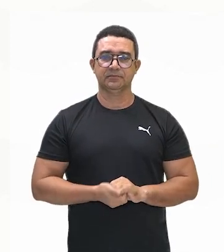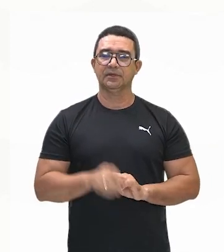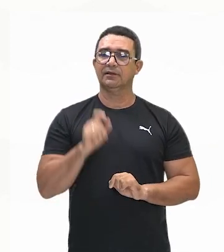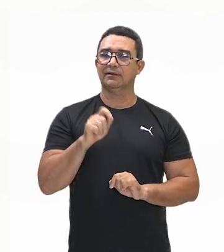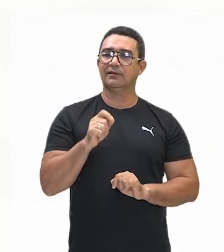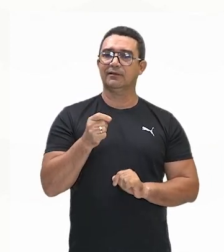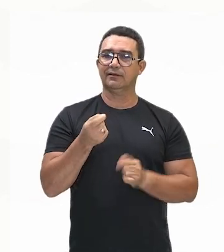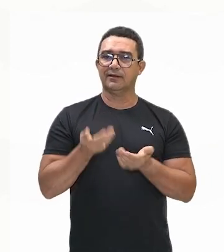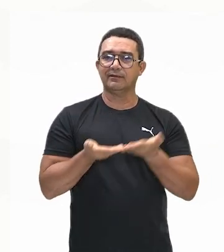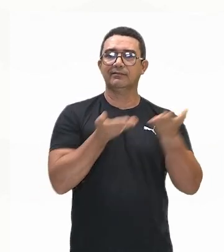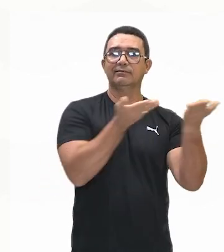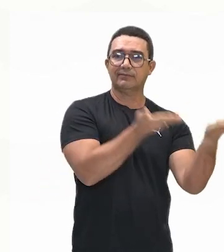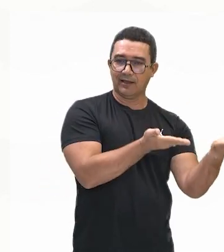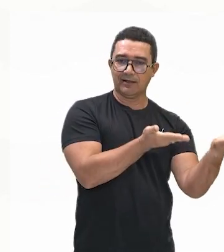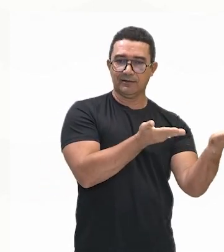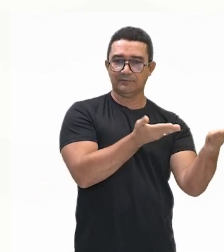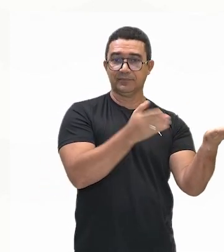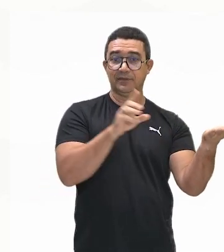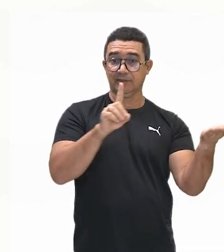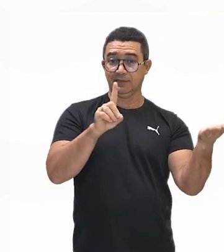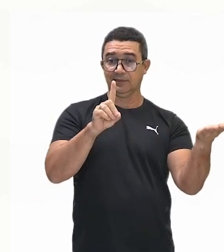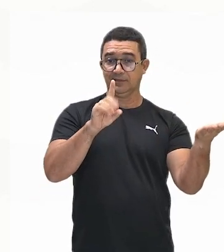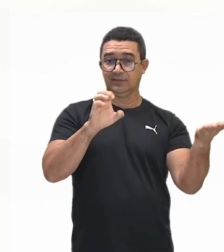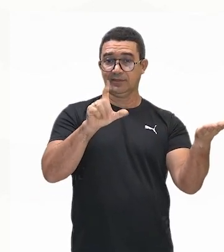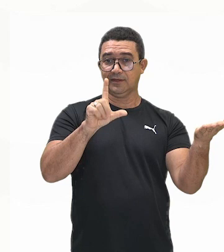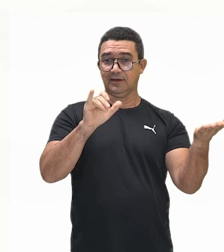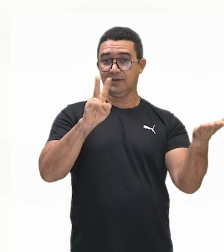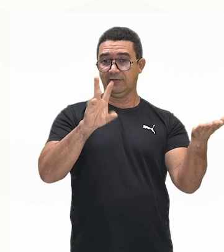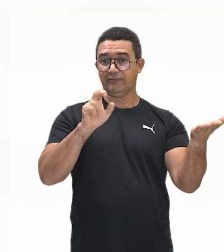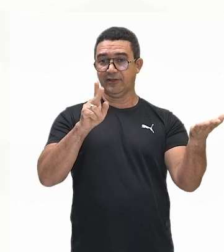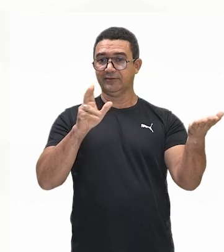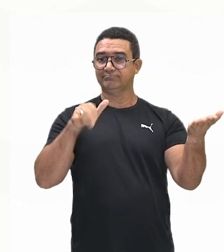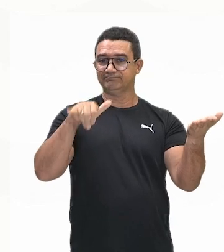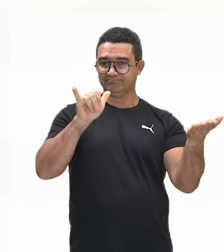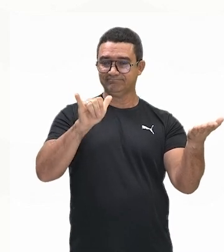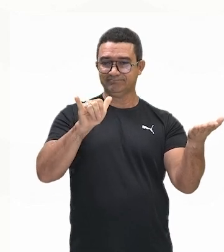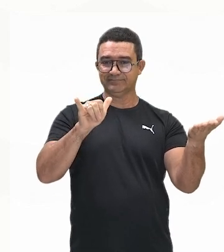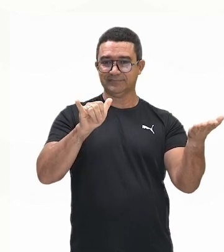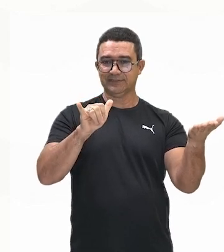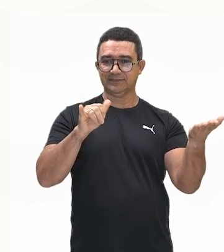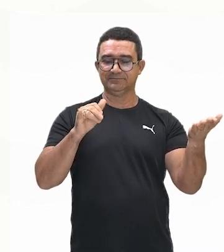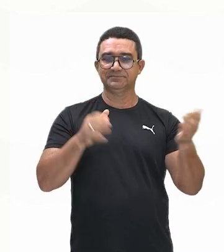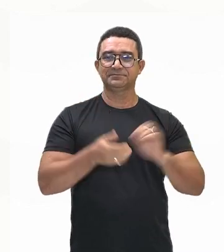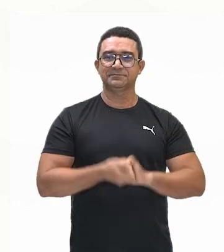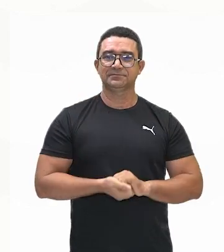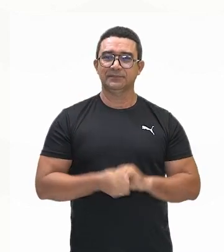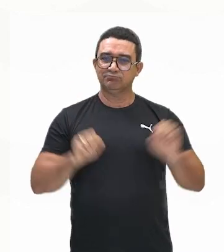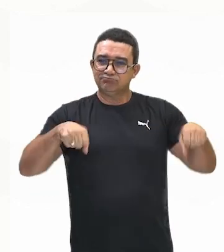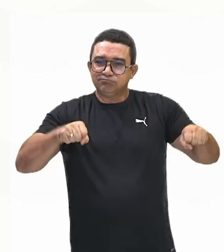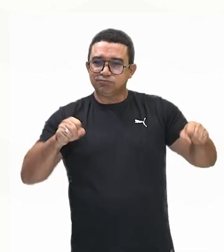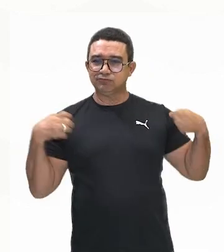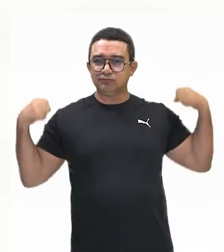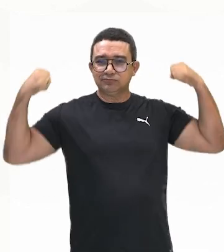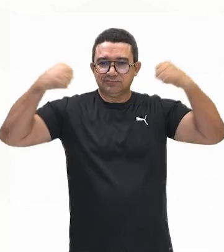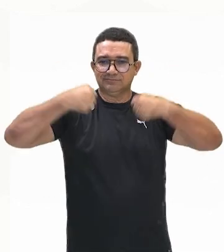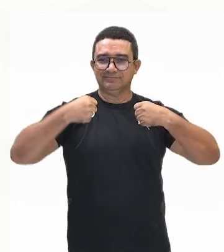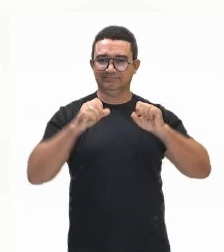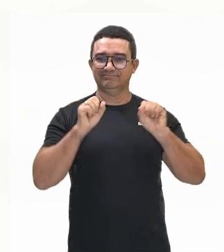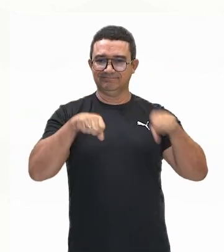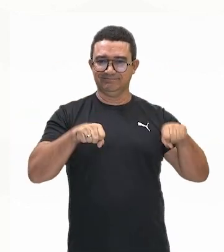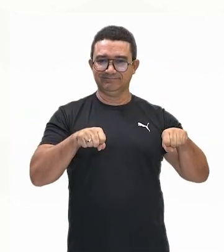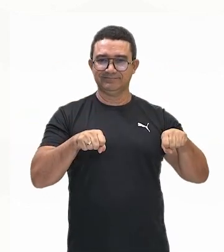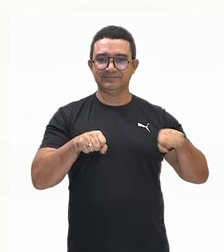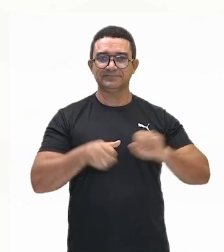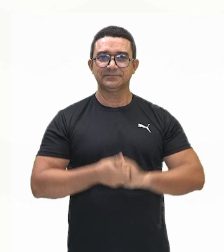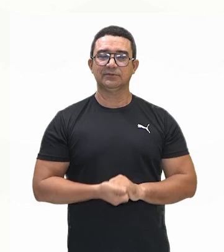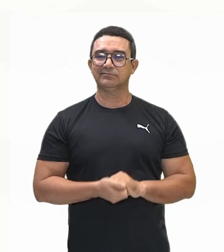a entrega, the delivery, é uma palavra que nós estamos utilizando bastante, né, na língua portuguesa, will be